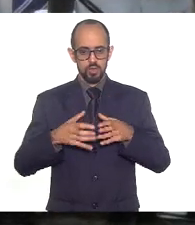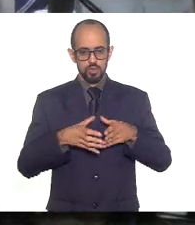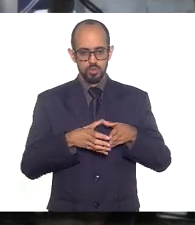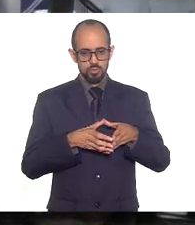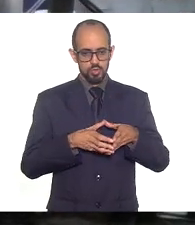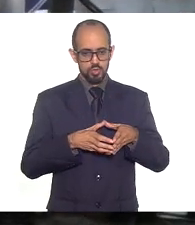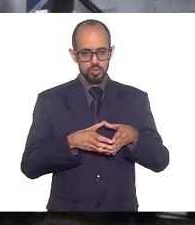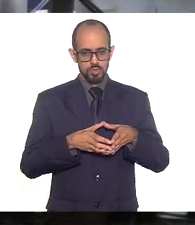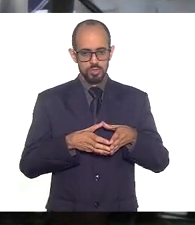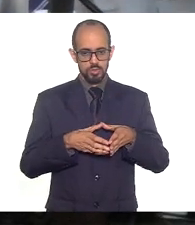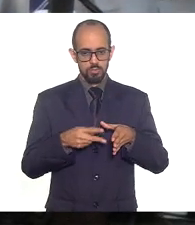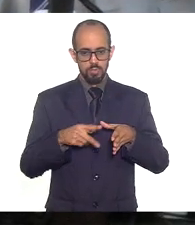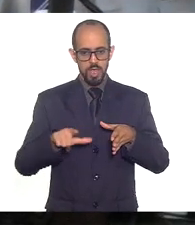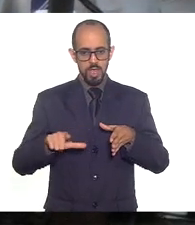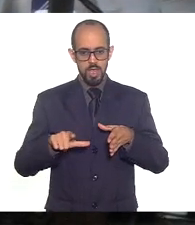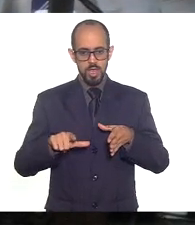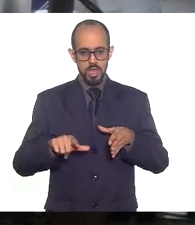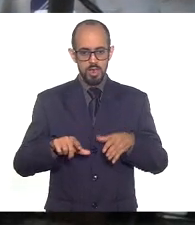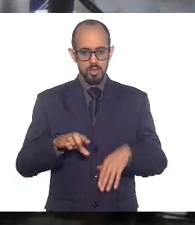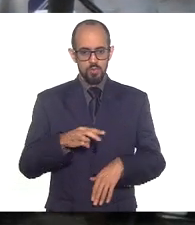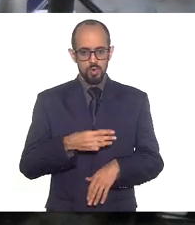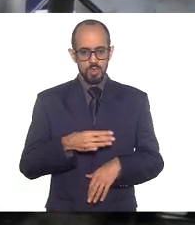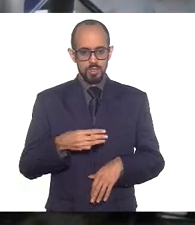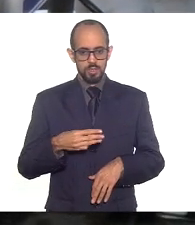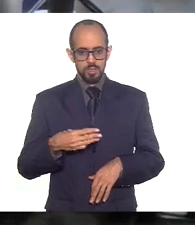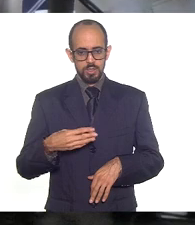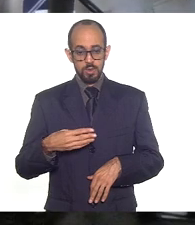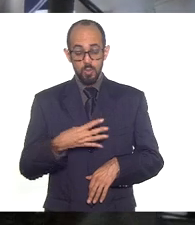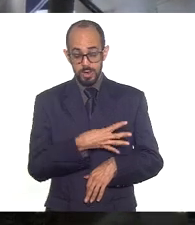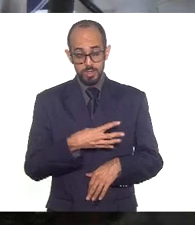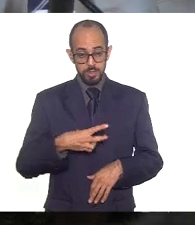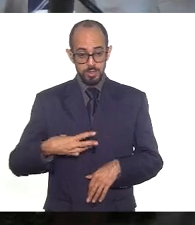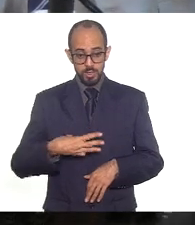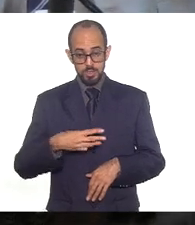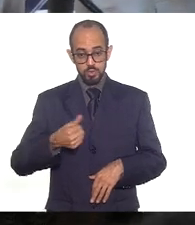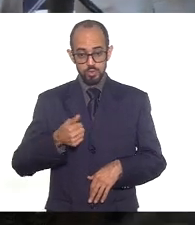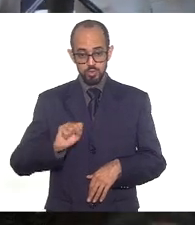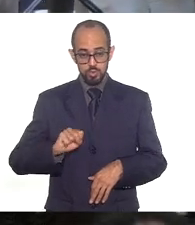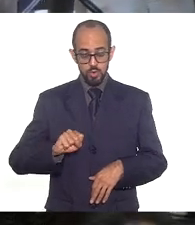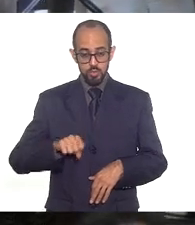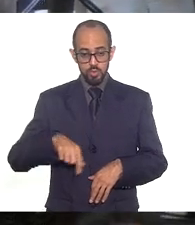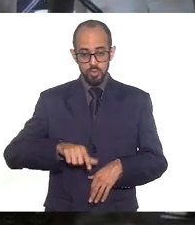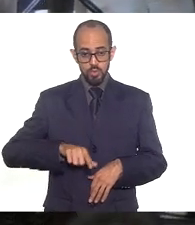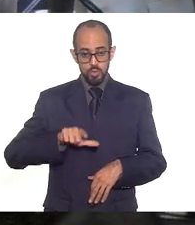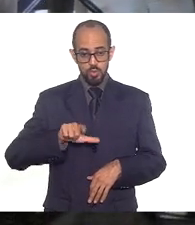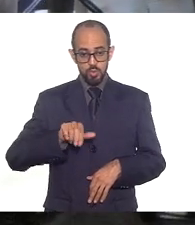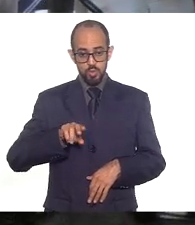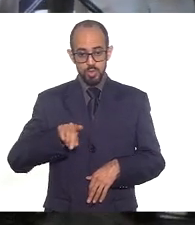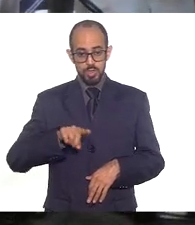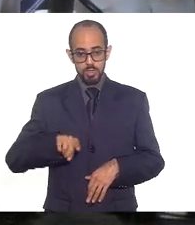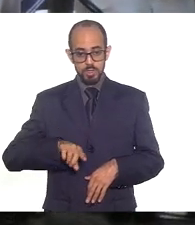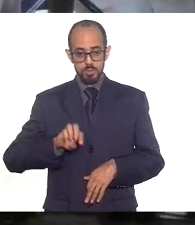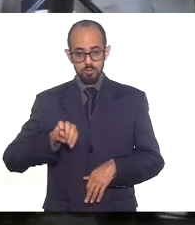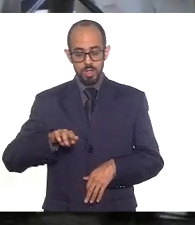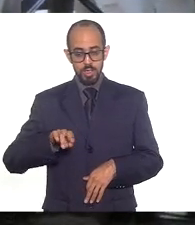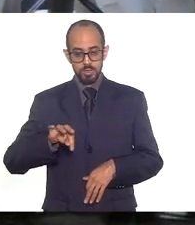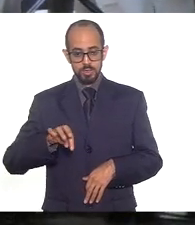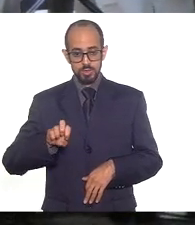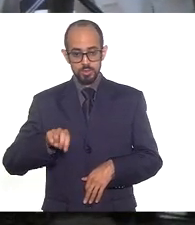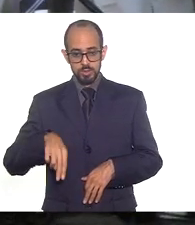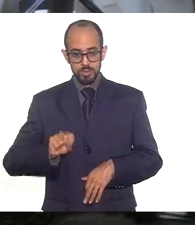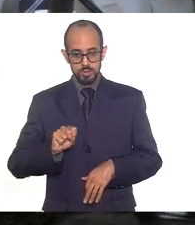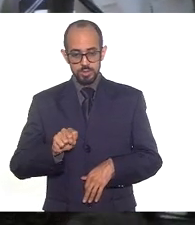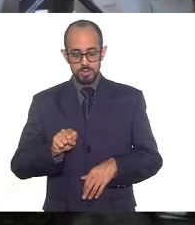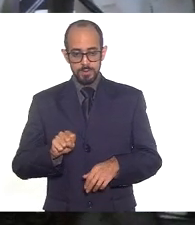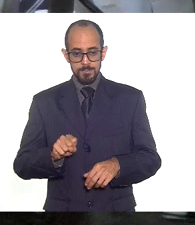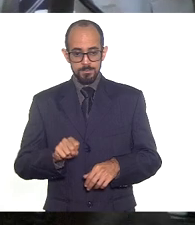olha de lei nº 43 18 de 21 de autoria do deputado Luiz Martins declara o município de Areal como cidade da Uva